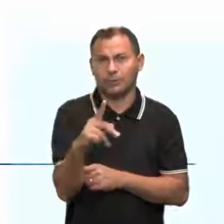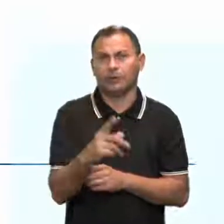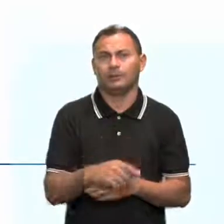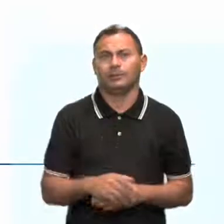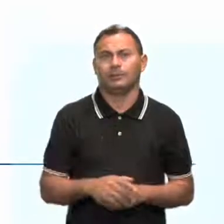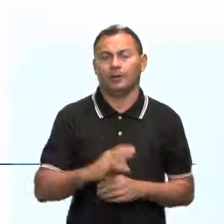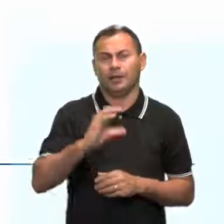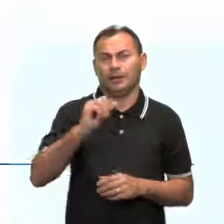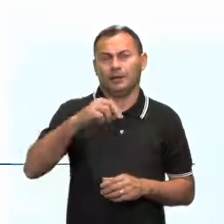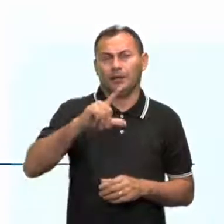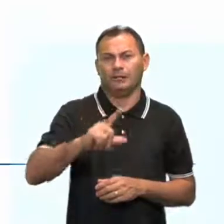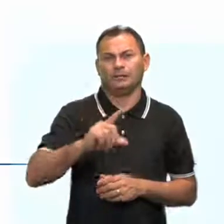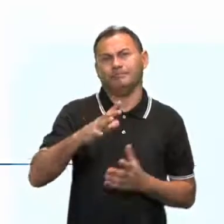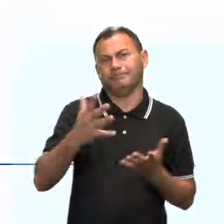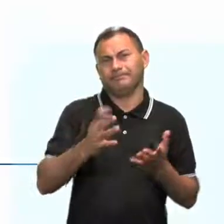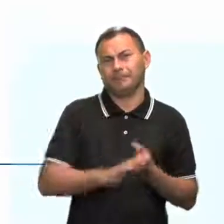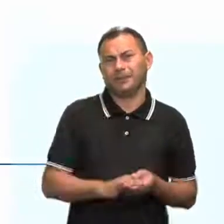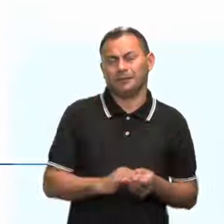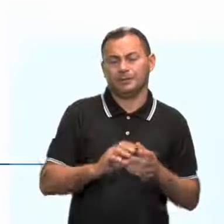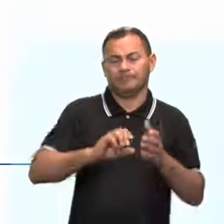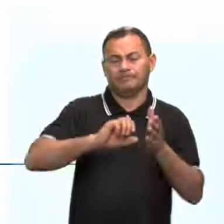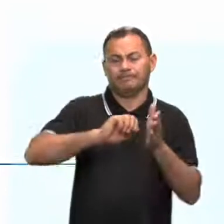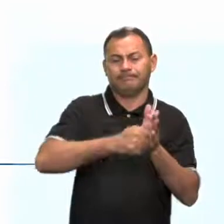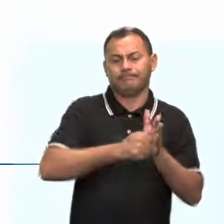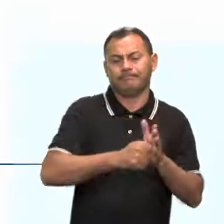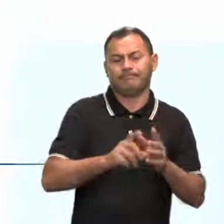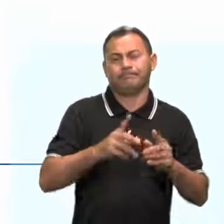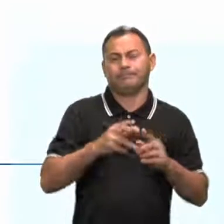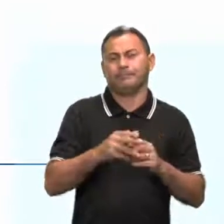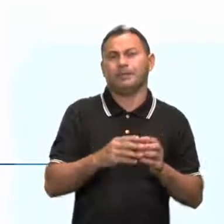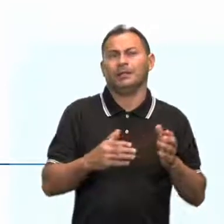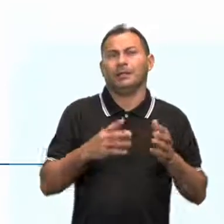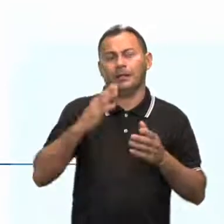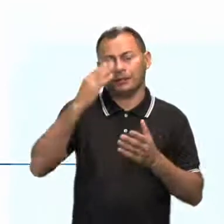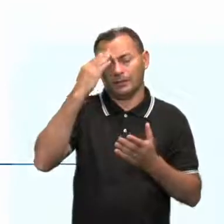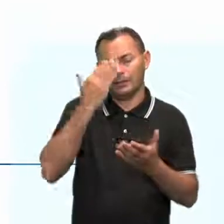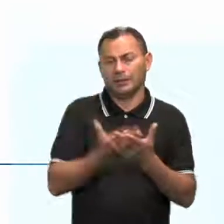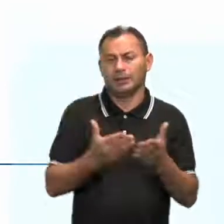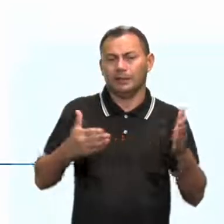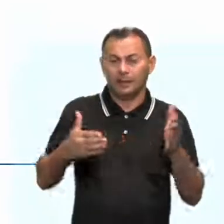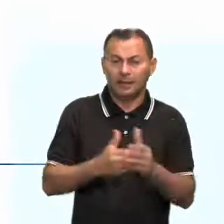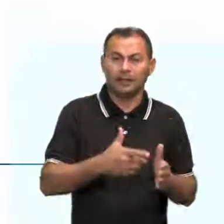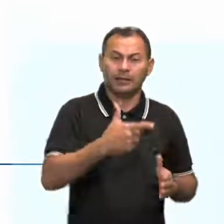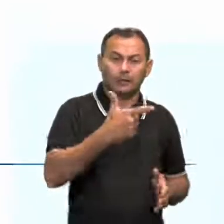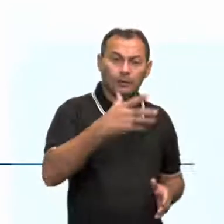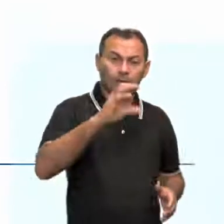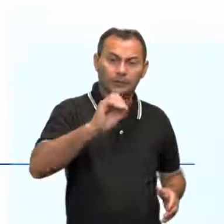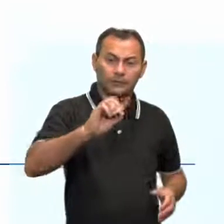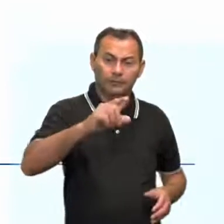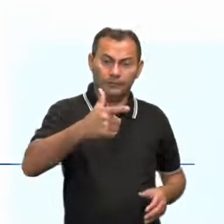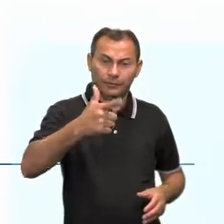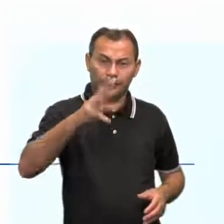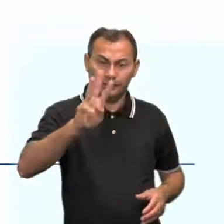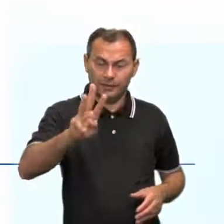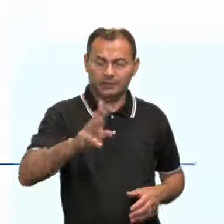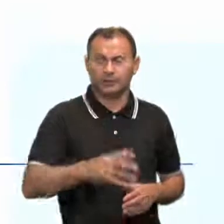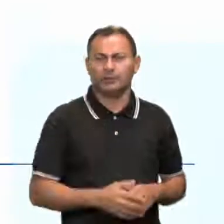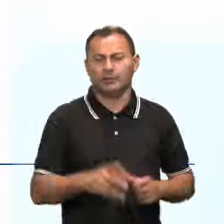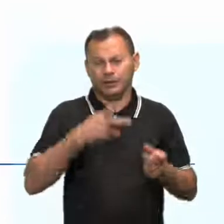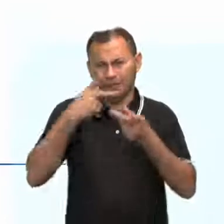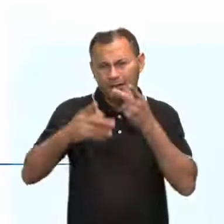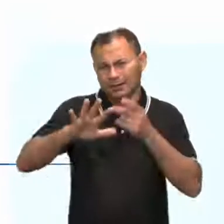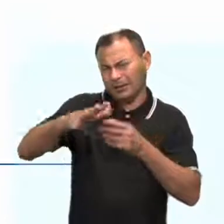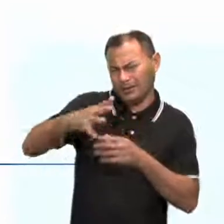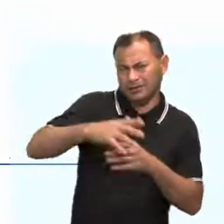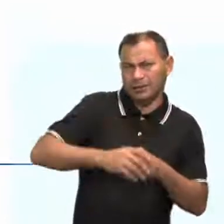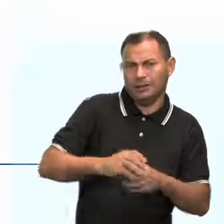o seu canal, infelizmente, vai ser desligado. Digamos que até 2023. É isso que estão falando por aí. Talvez,